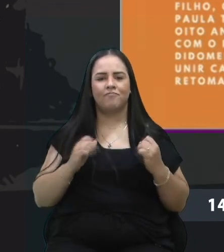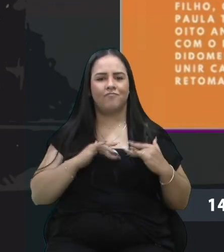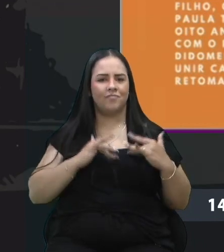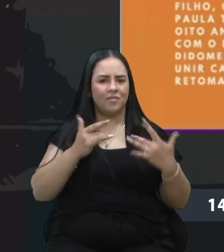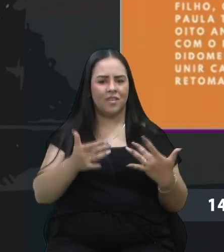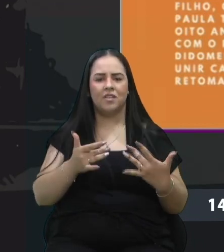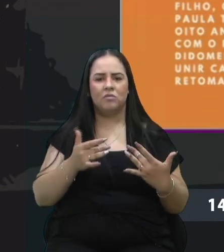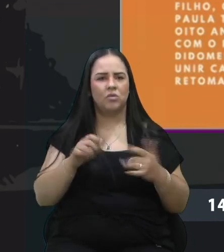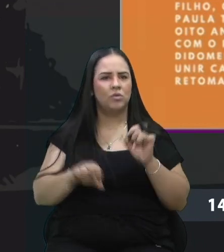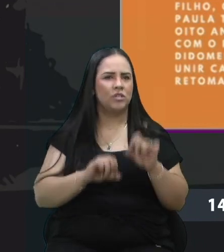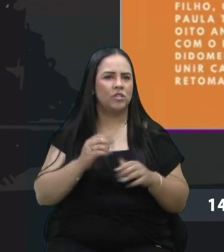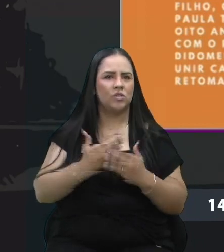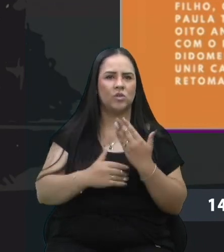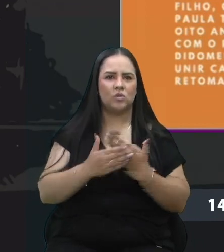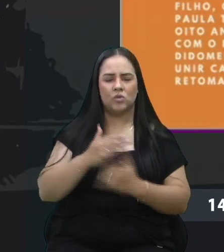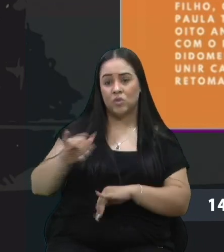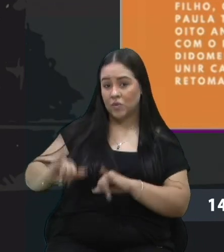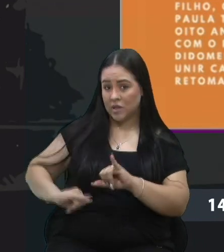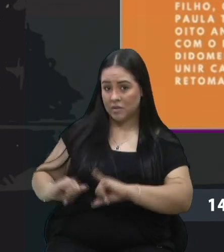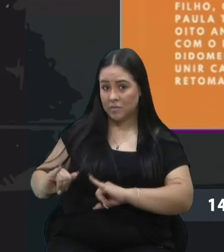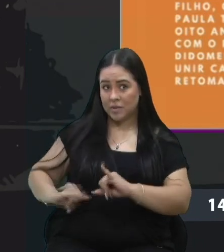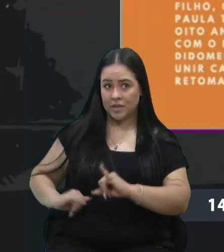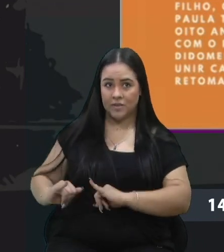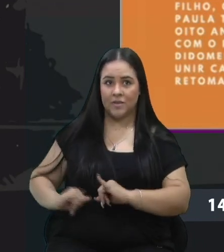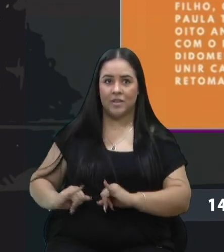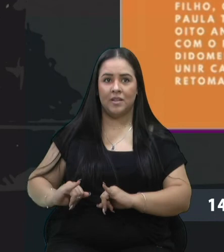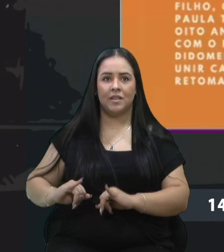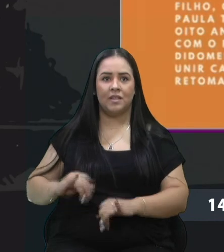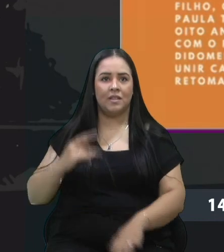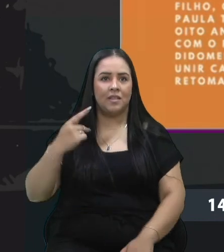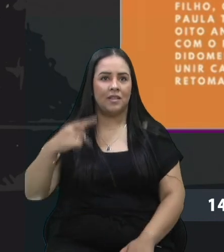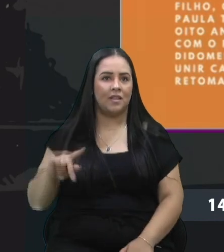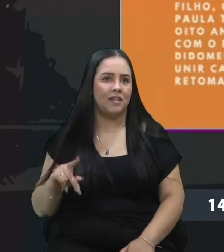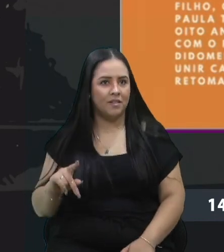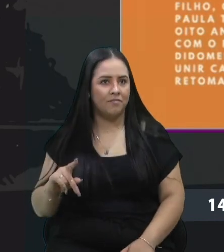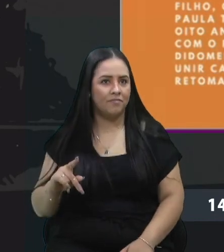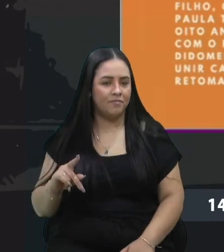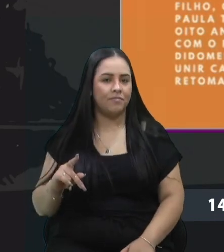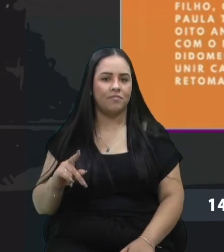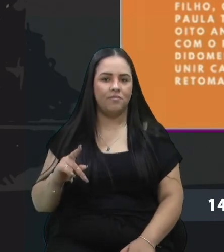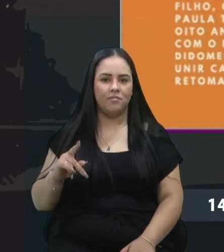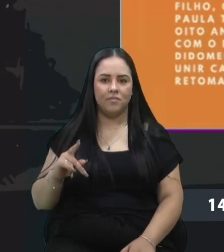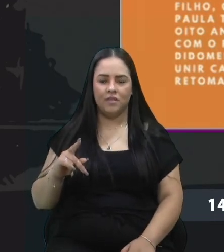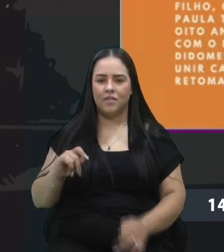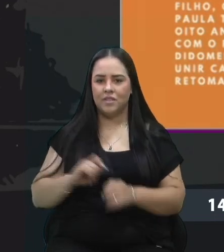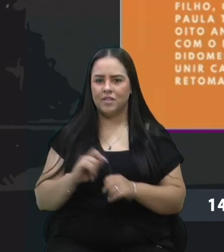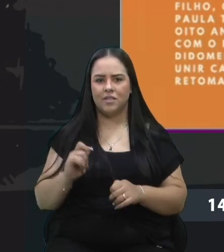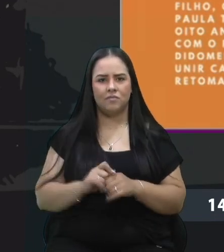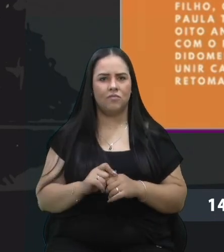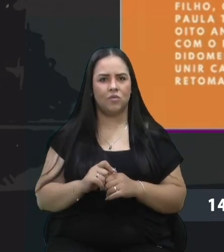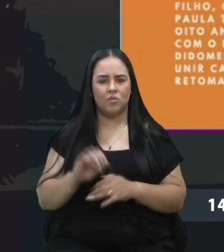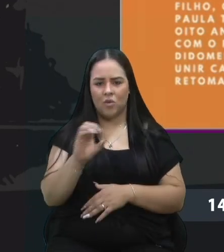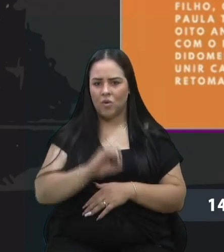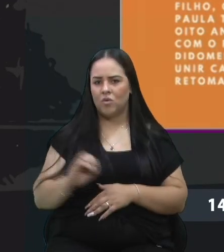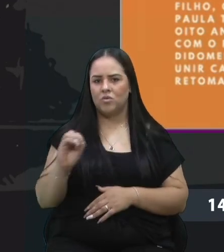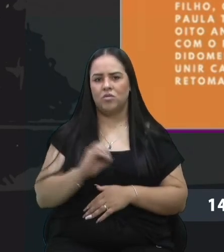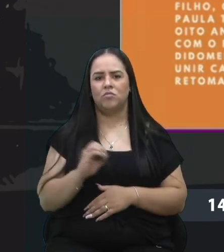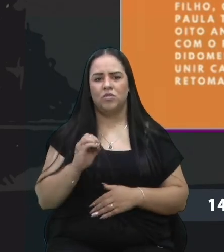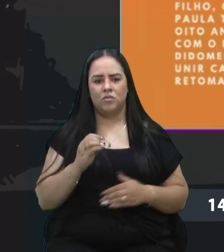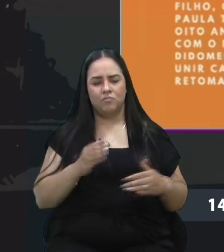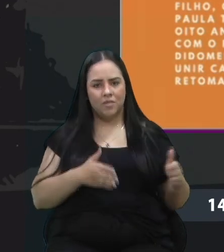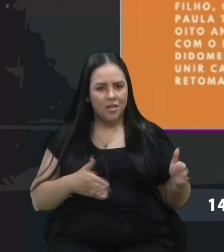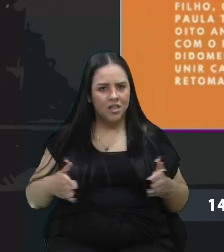os reveses e dores que sofreu ao longo da sua vida, pavimentou um caminho muito bonito e, sem dúvida alguma,